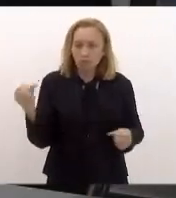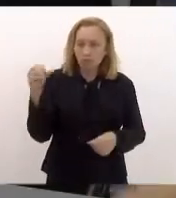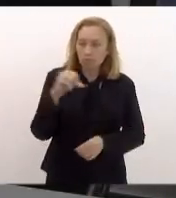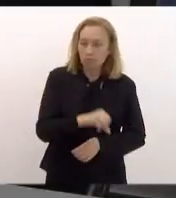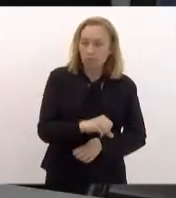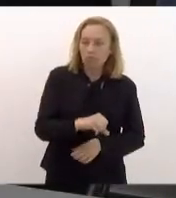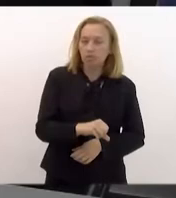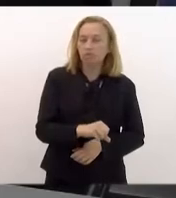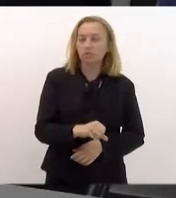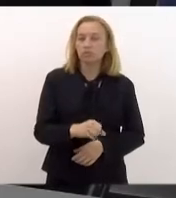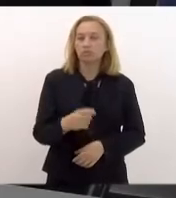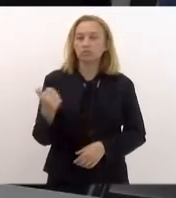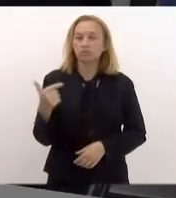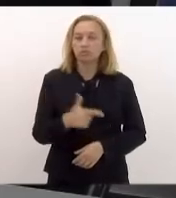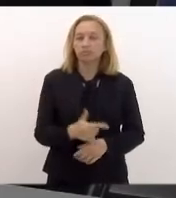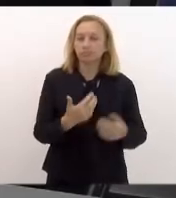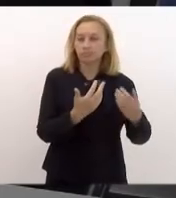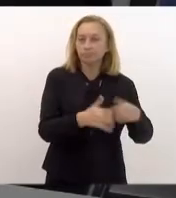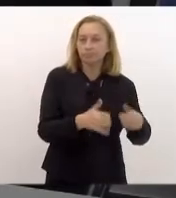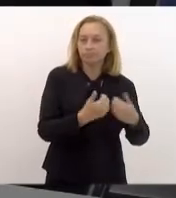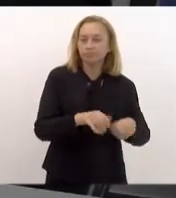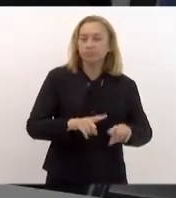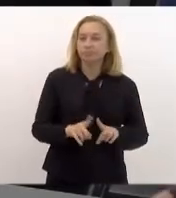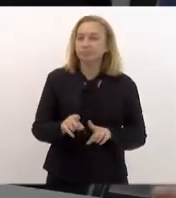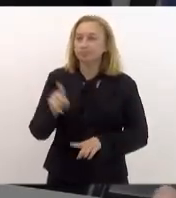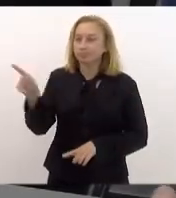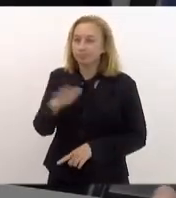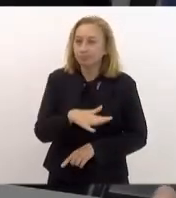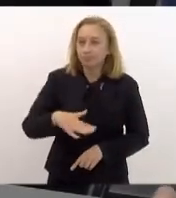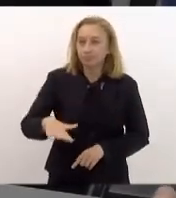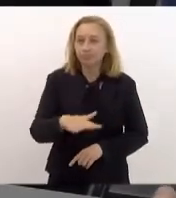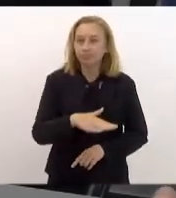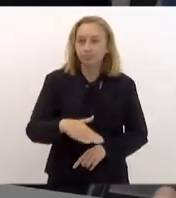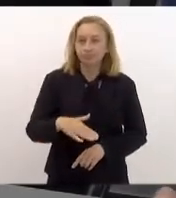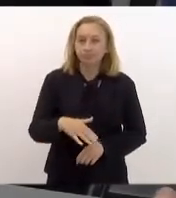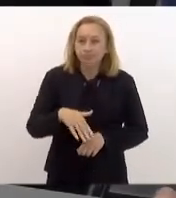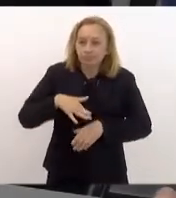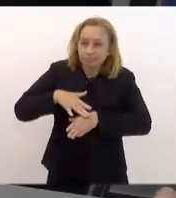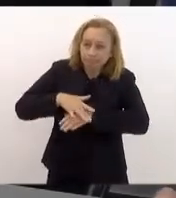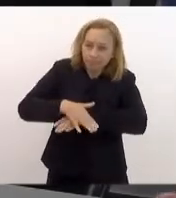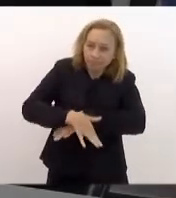né? Mas lá, as áreas em que desceu